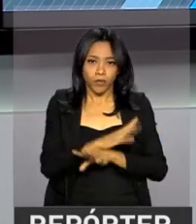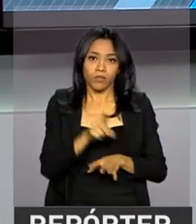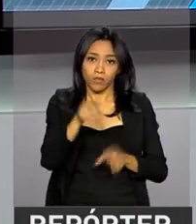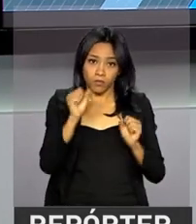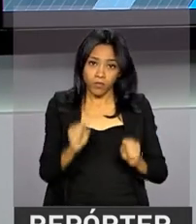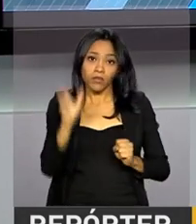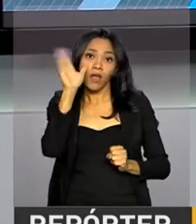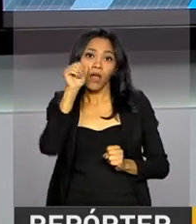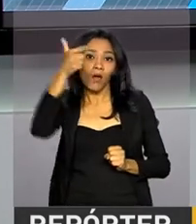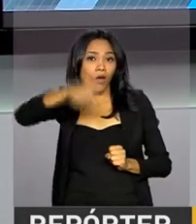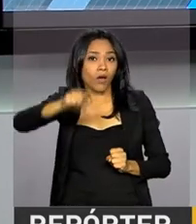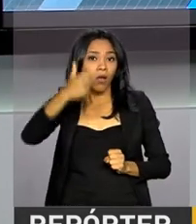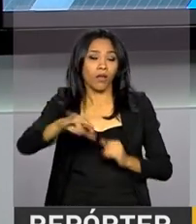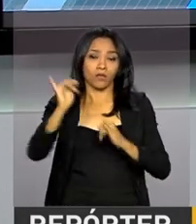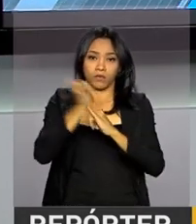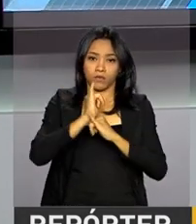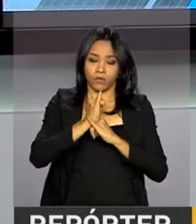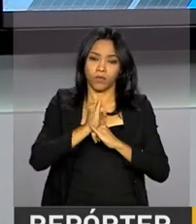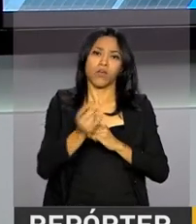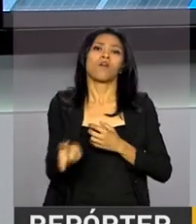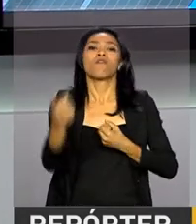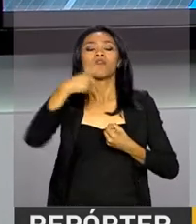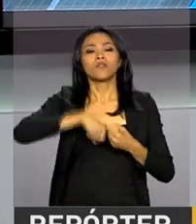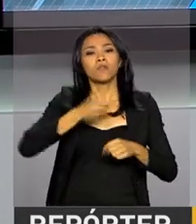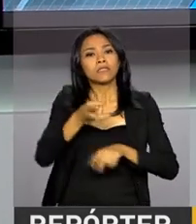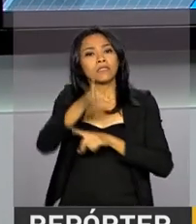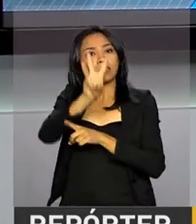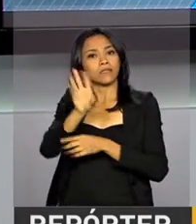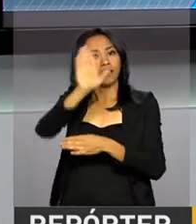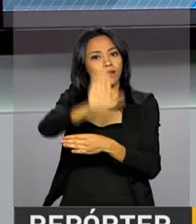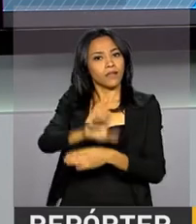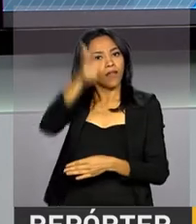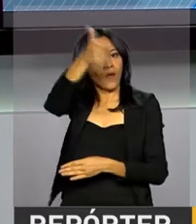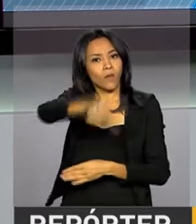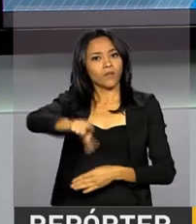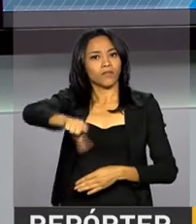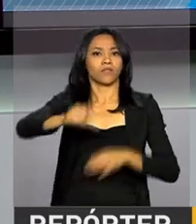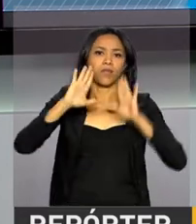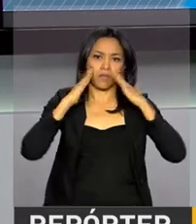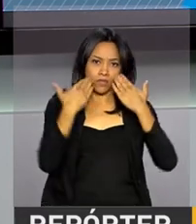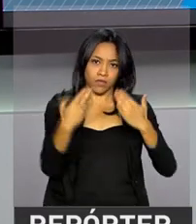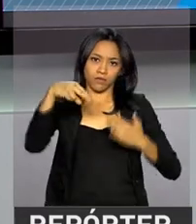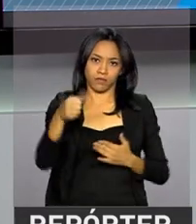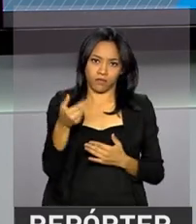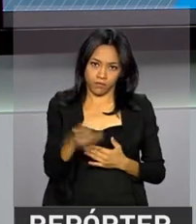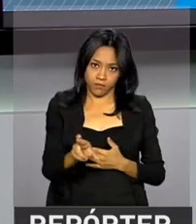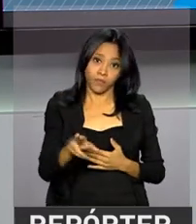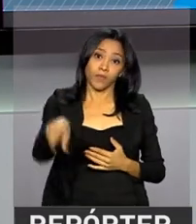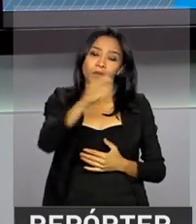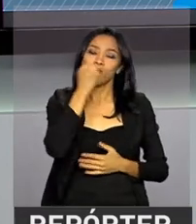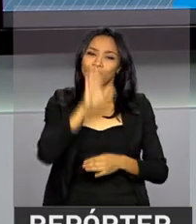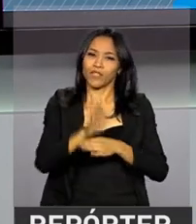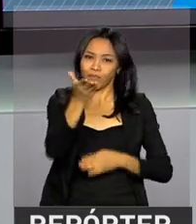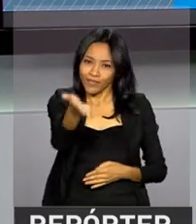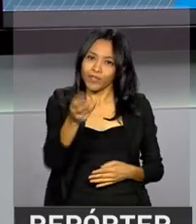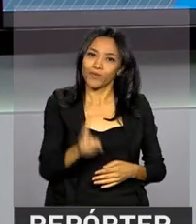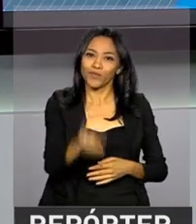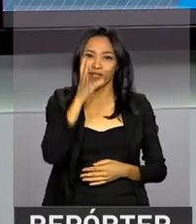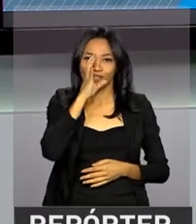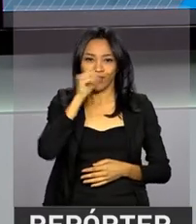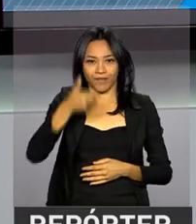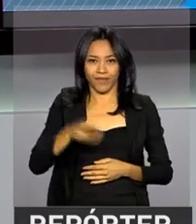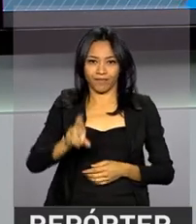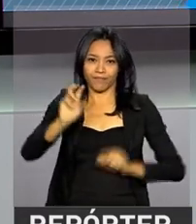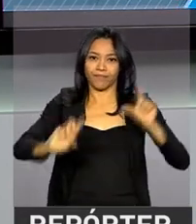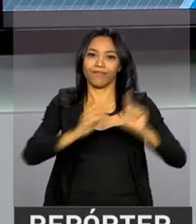pode rever as reportagens no youtube voltamos às três da tarde na próxima edição do repórter nbr uma boa tarde pra você continue